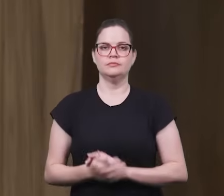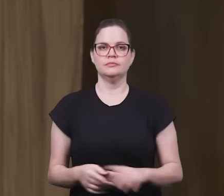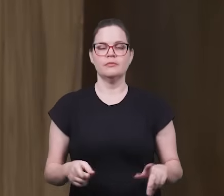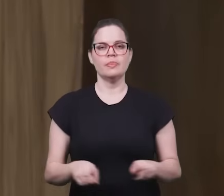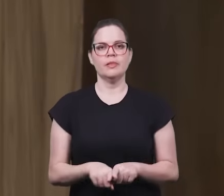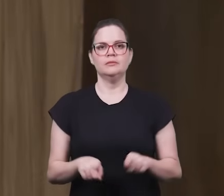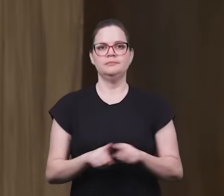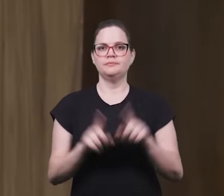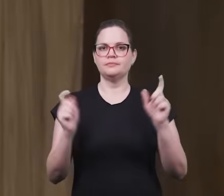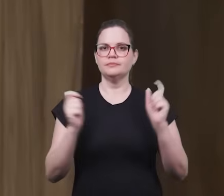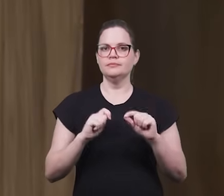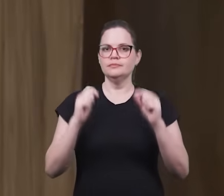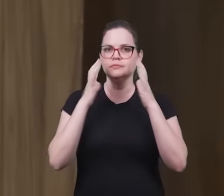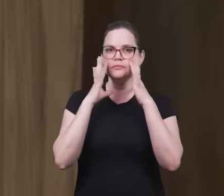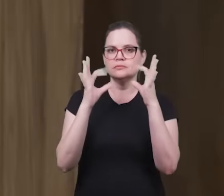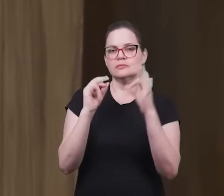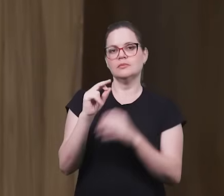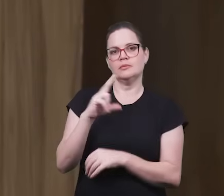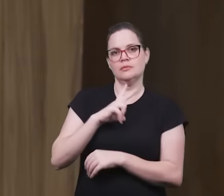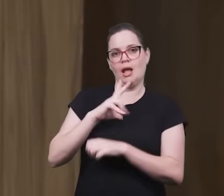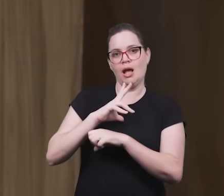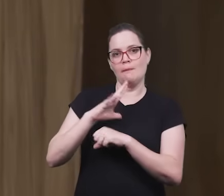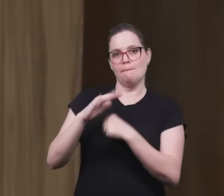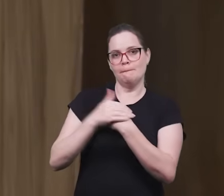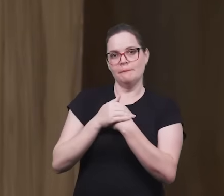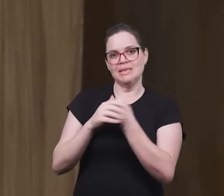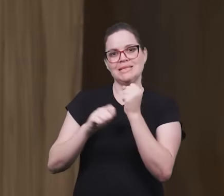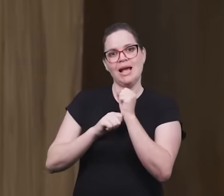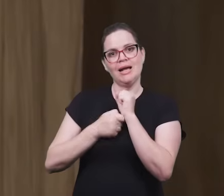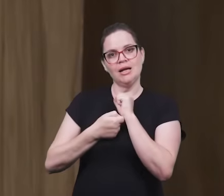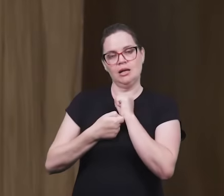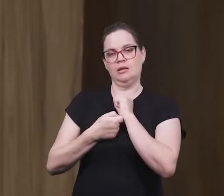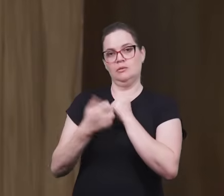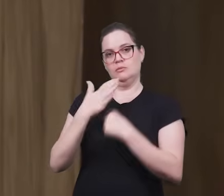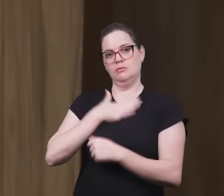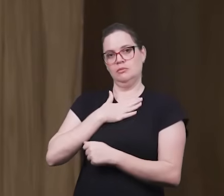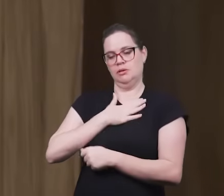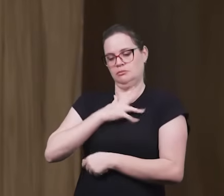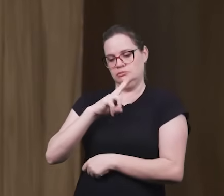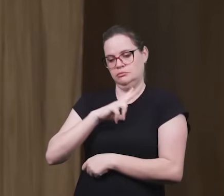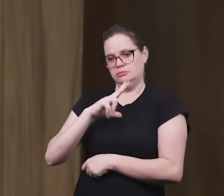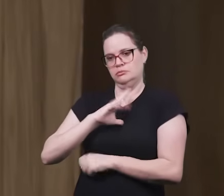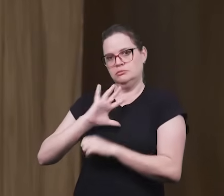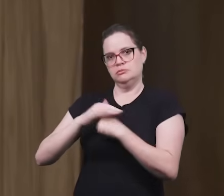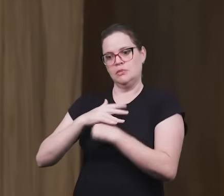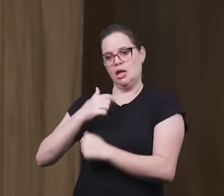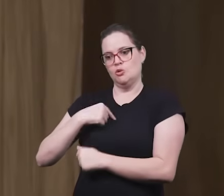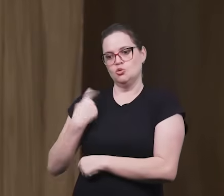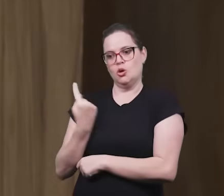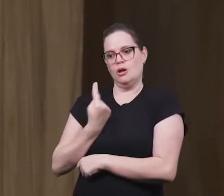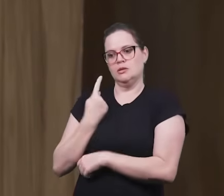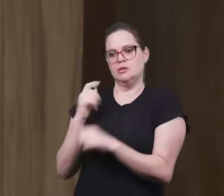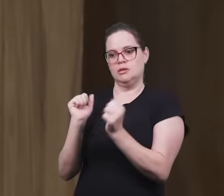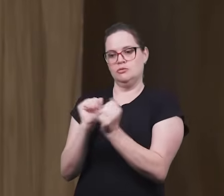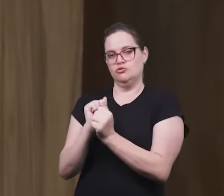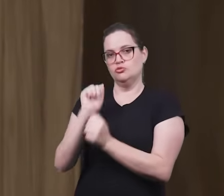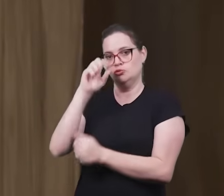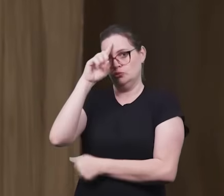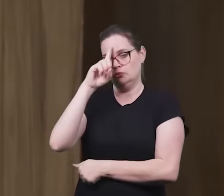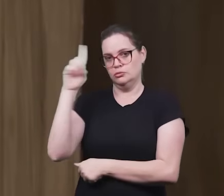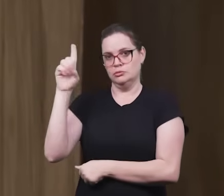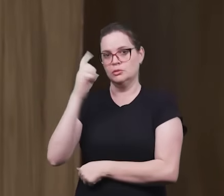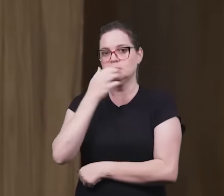atenção para a oração em secreto, aquela oração feita a sós com